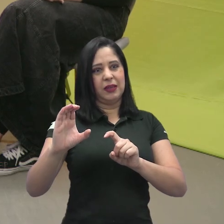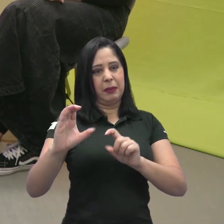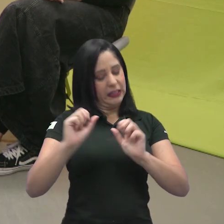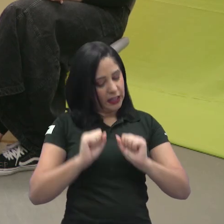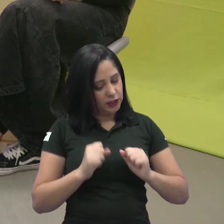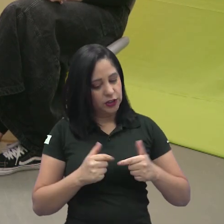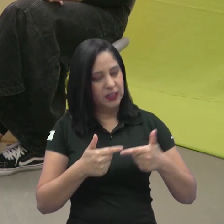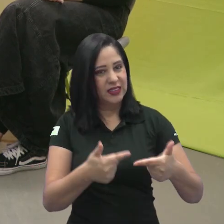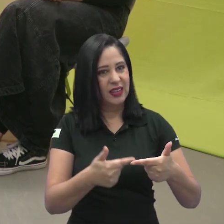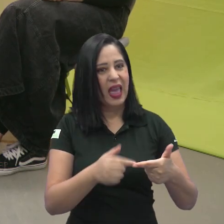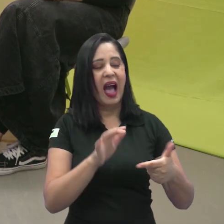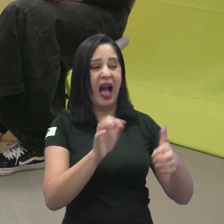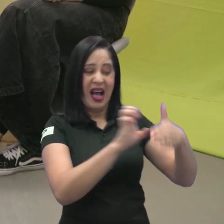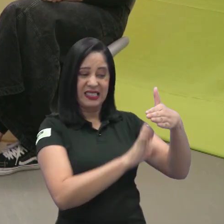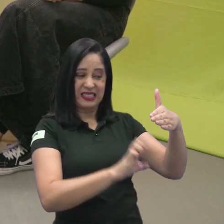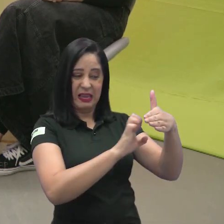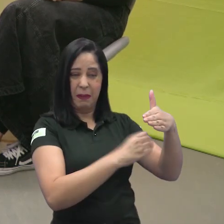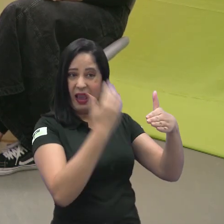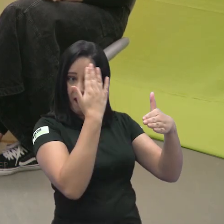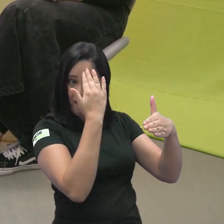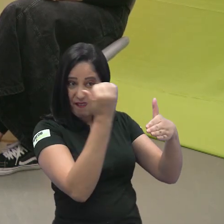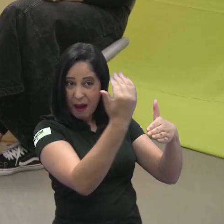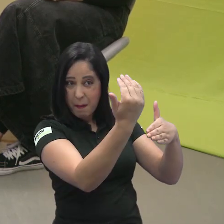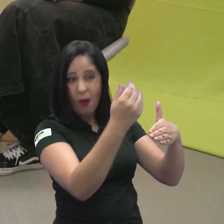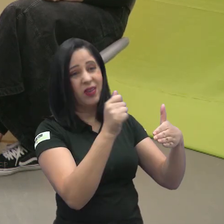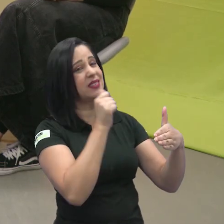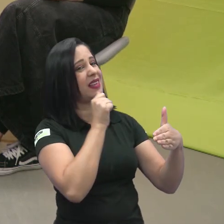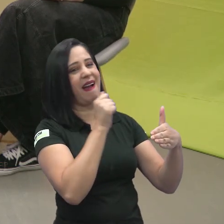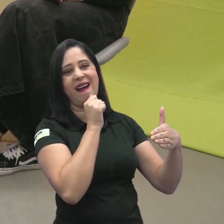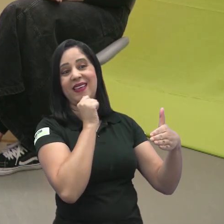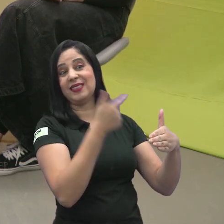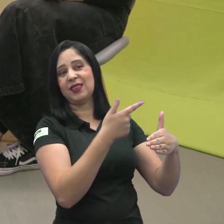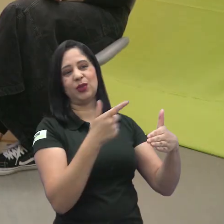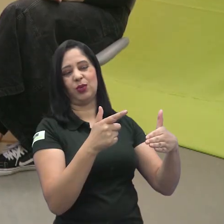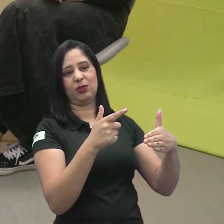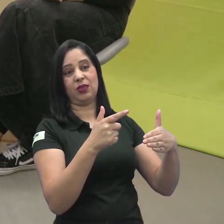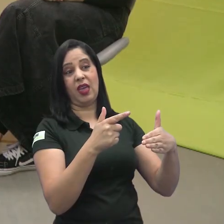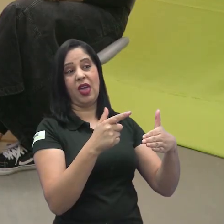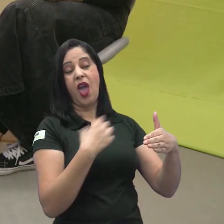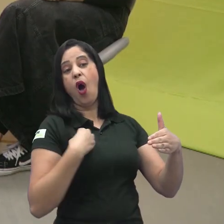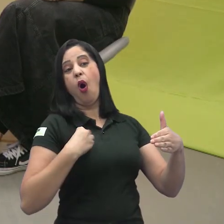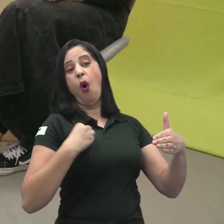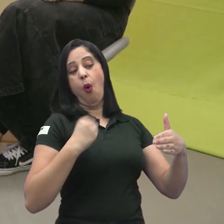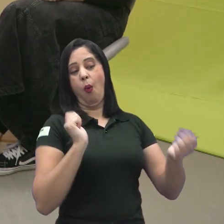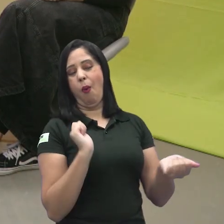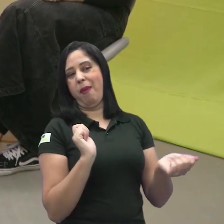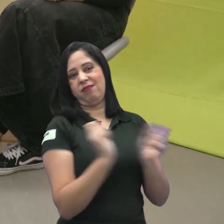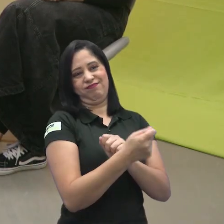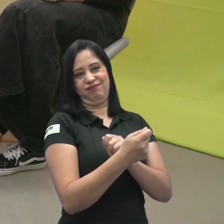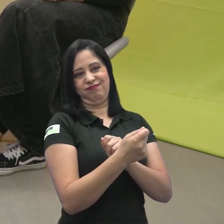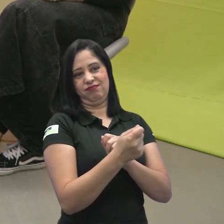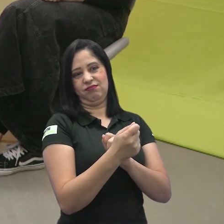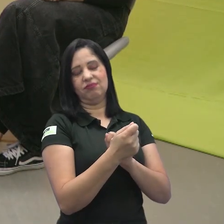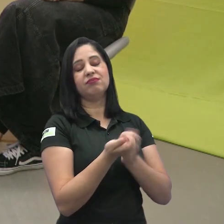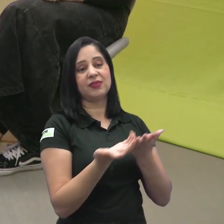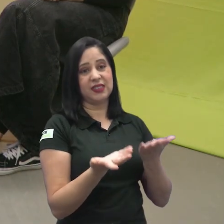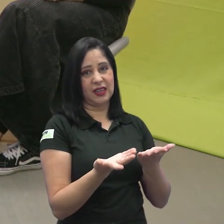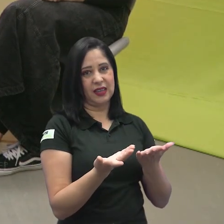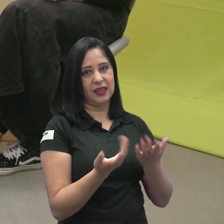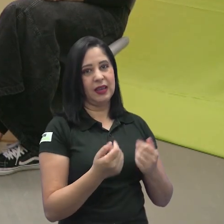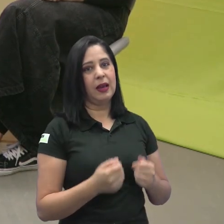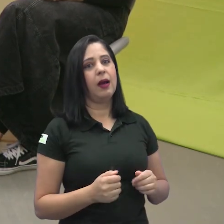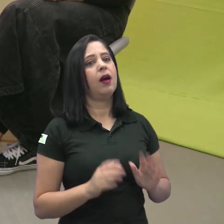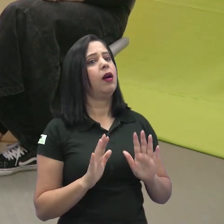grandes marcas ainda não colocaram nas araras coisas acessíveis para as pessoas, né? Com essa questão do